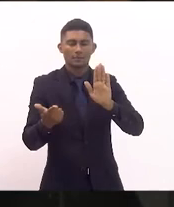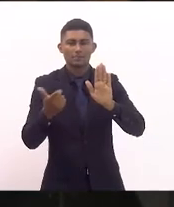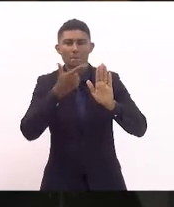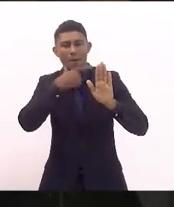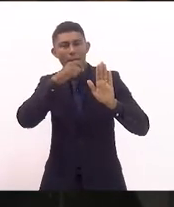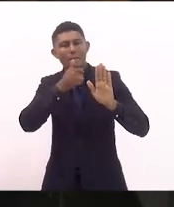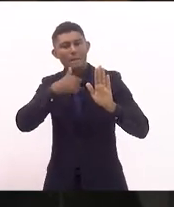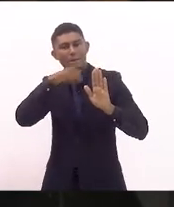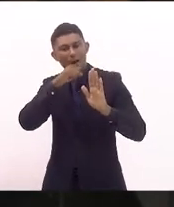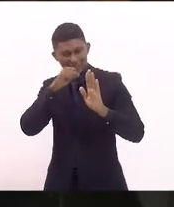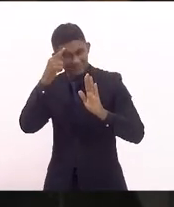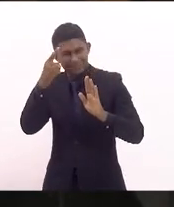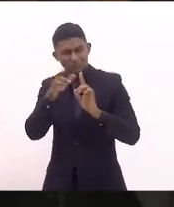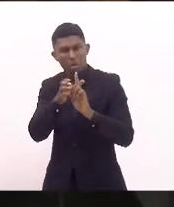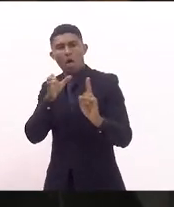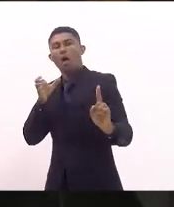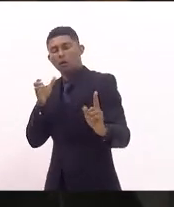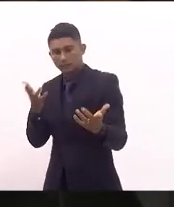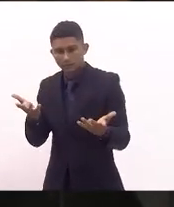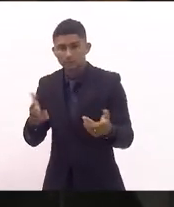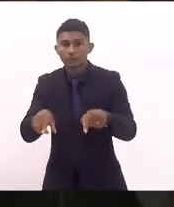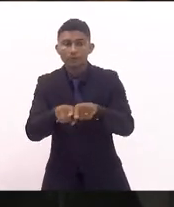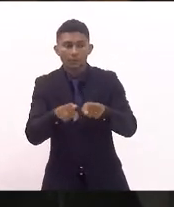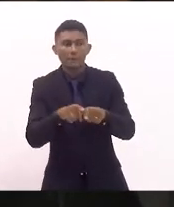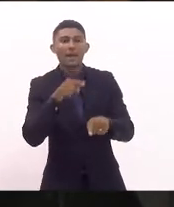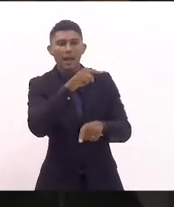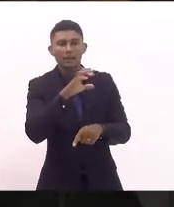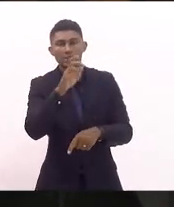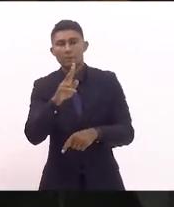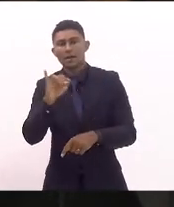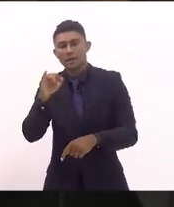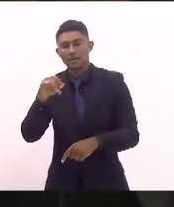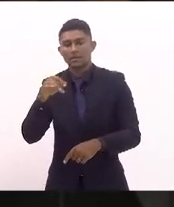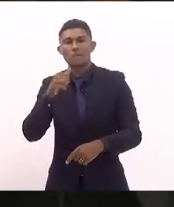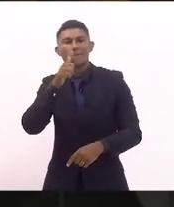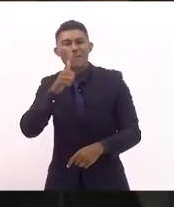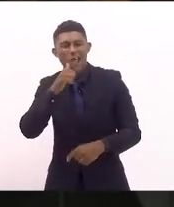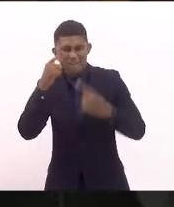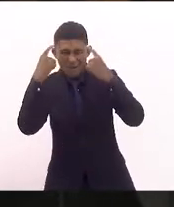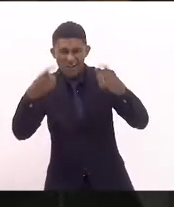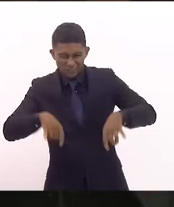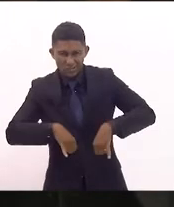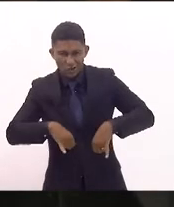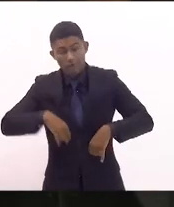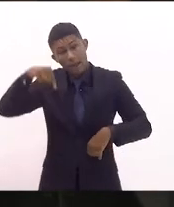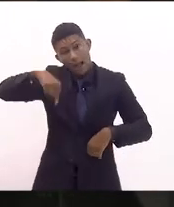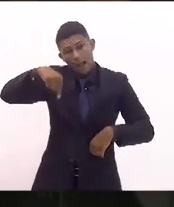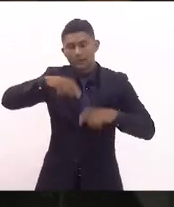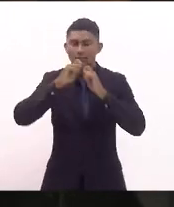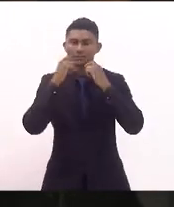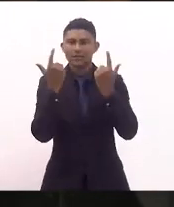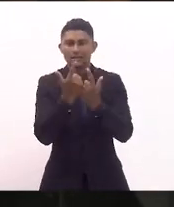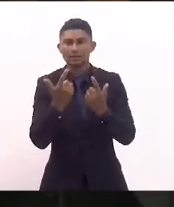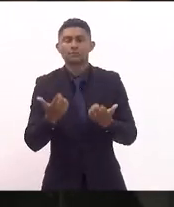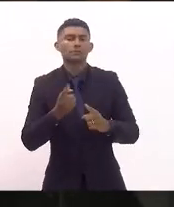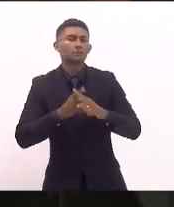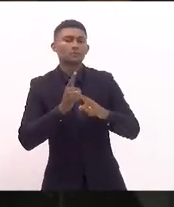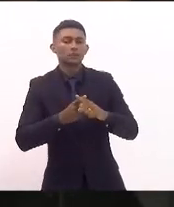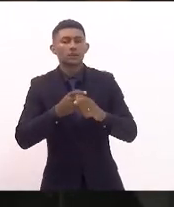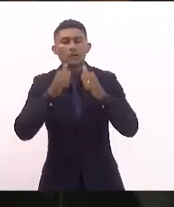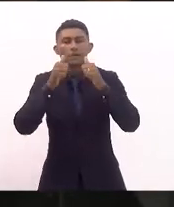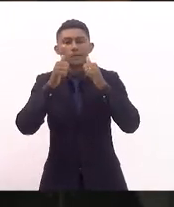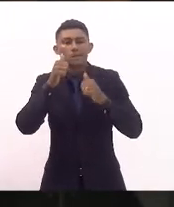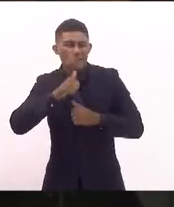Também participou da CPI sobre o feminicídio aqui nessa casa, onde, além da violência contra a mulher,